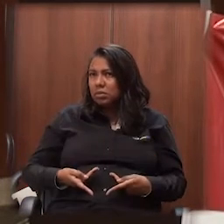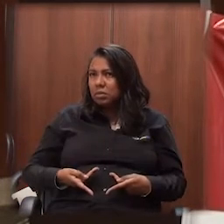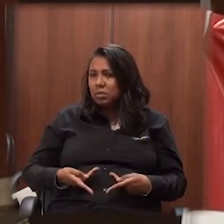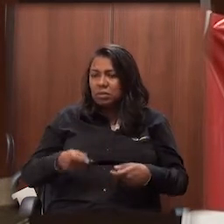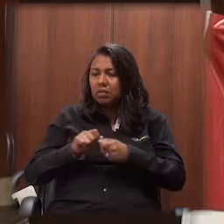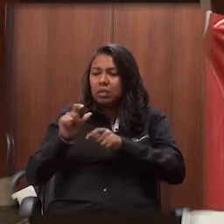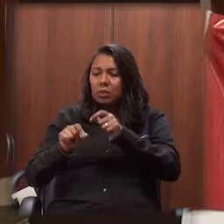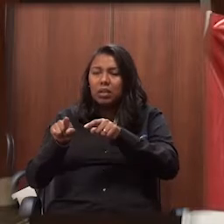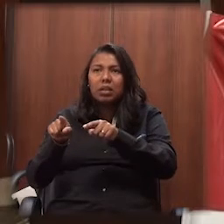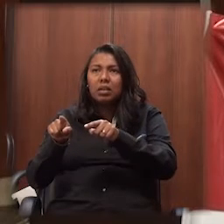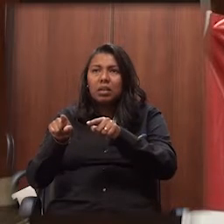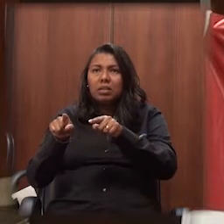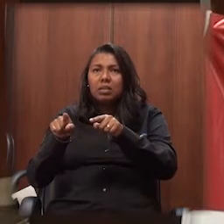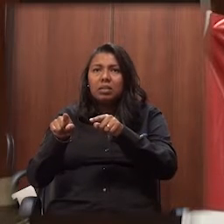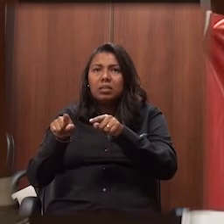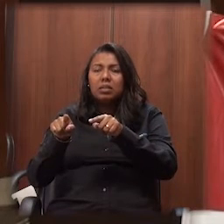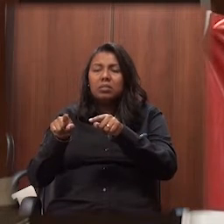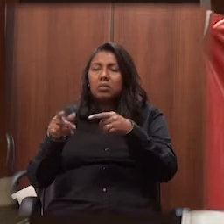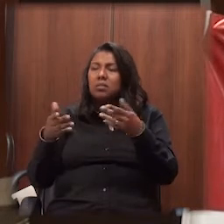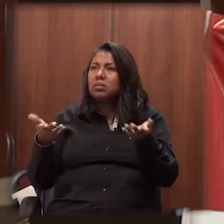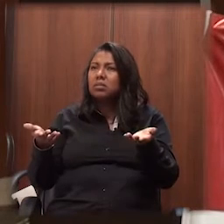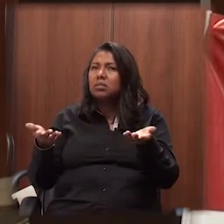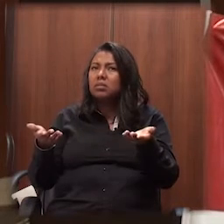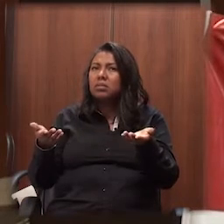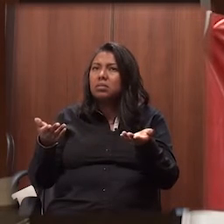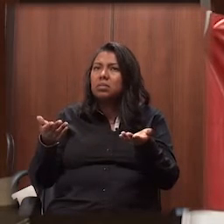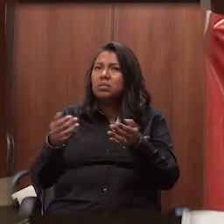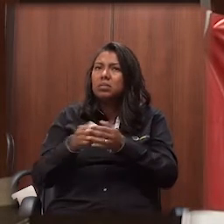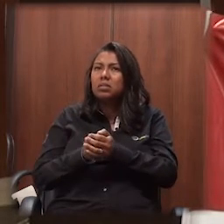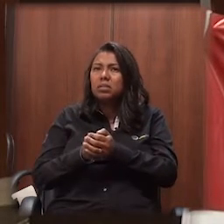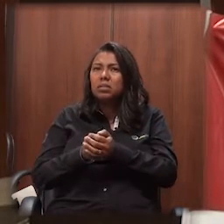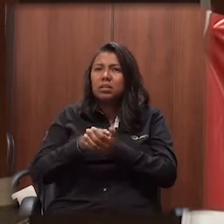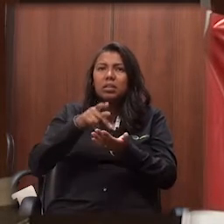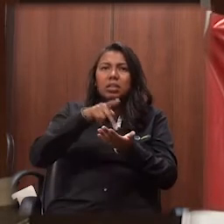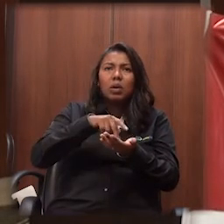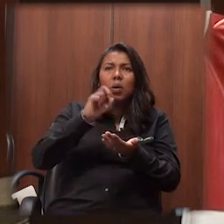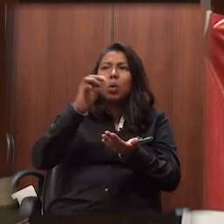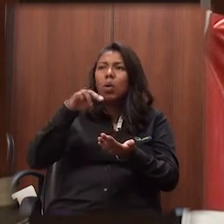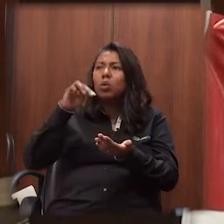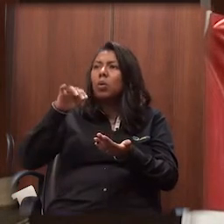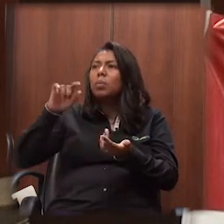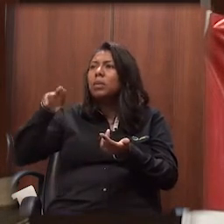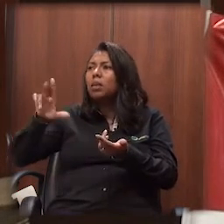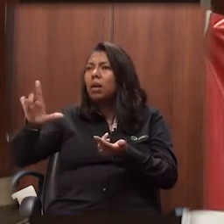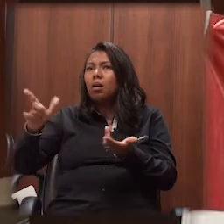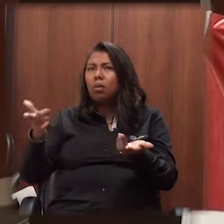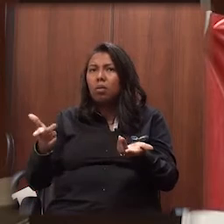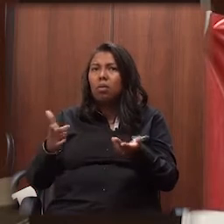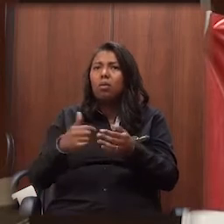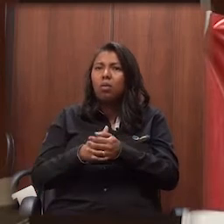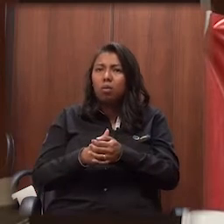esse departamento? Quais são as suas atribuições? Ele é efetivo ou ele é nominal? Existe uma diferença entre estar